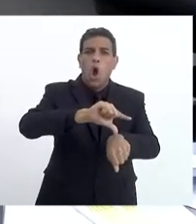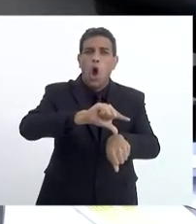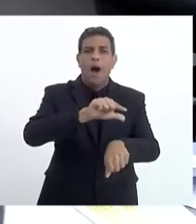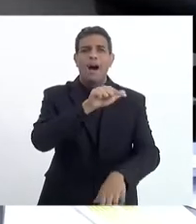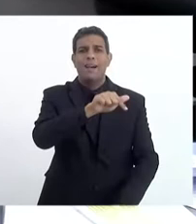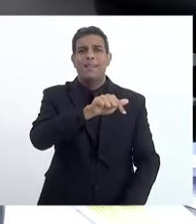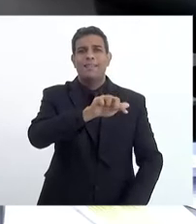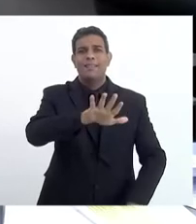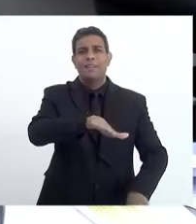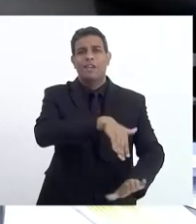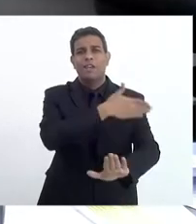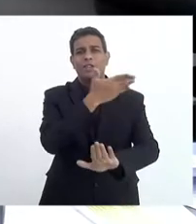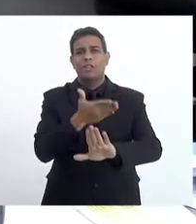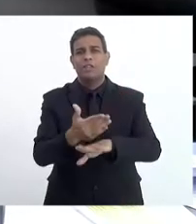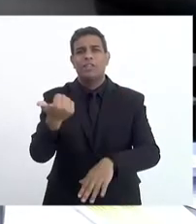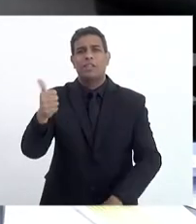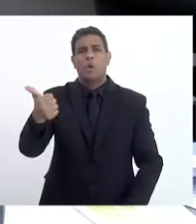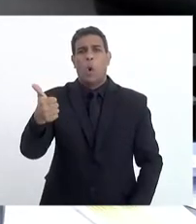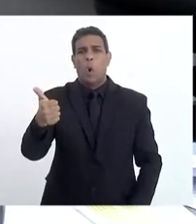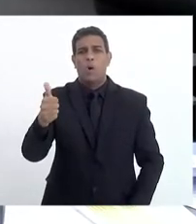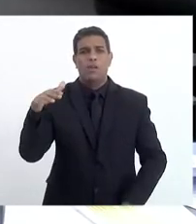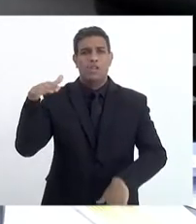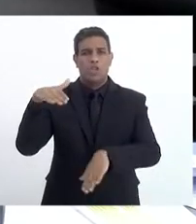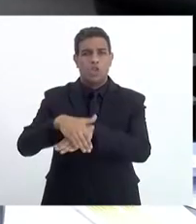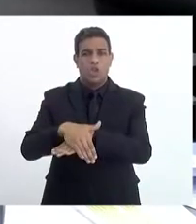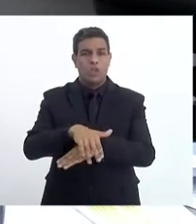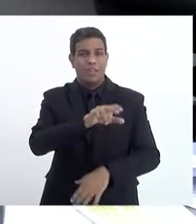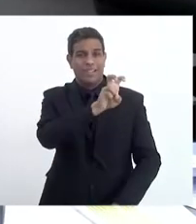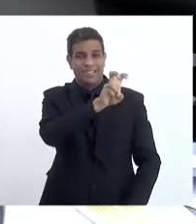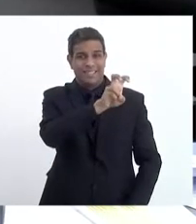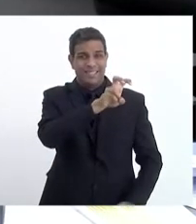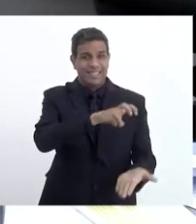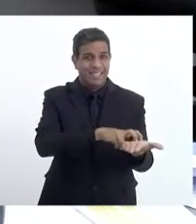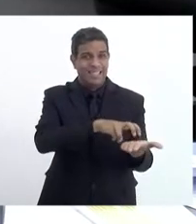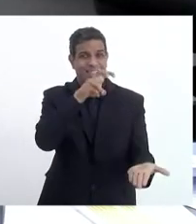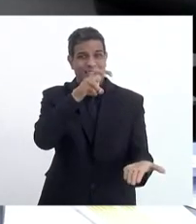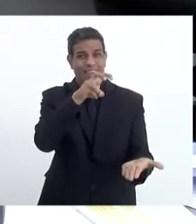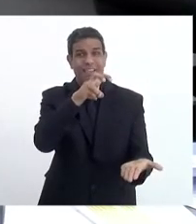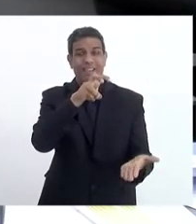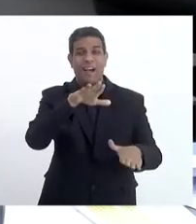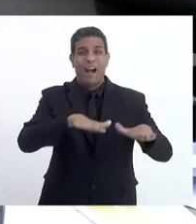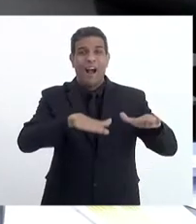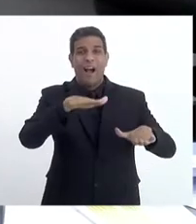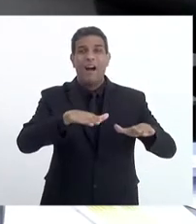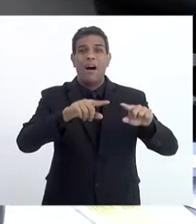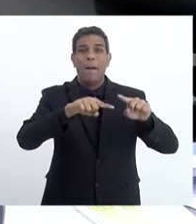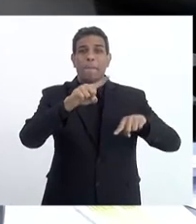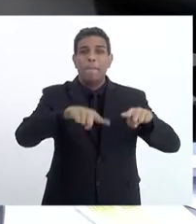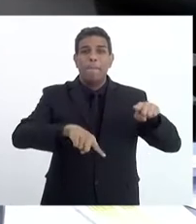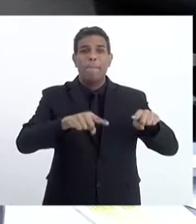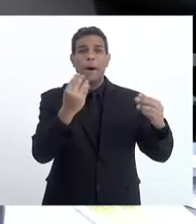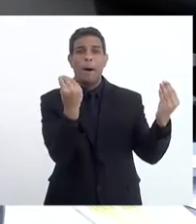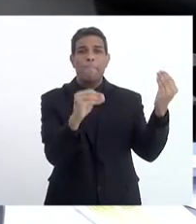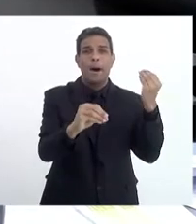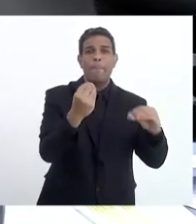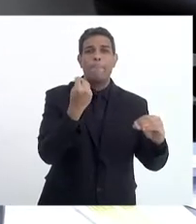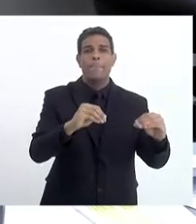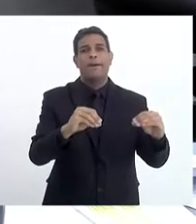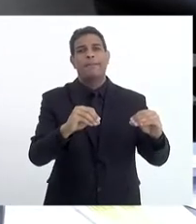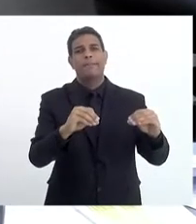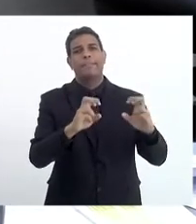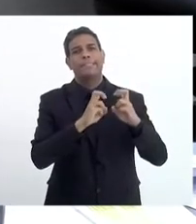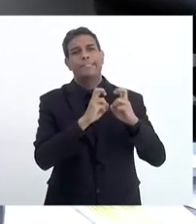às 23 horas. Porque se botar às 5 da manhã, os equipamentos não têm tempo de ser limpos, os